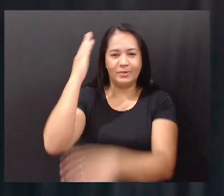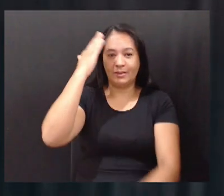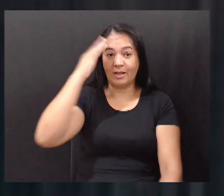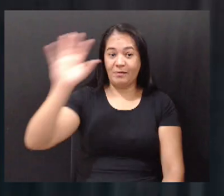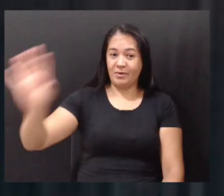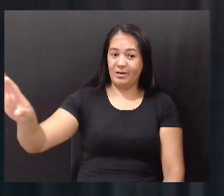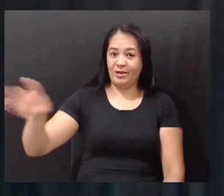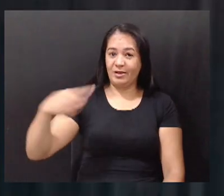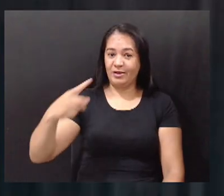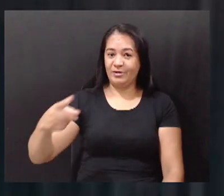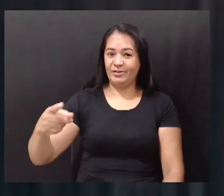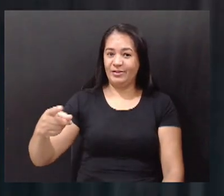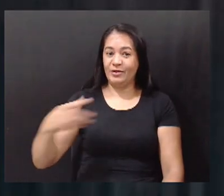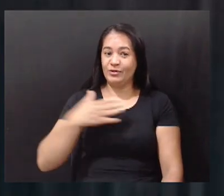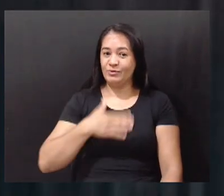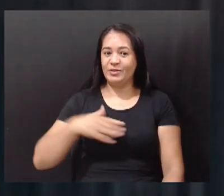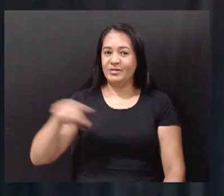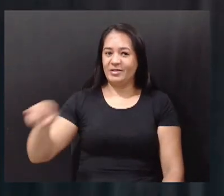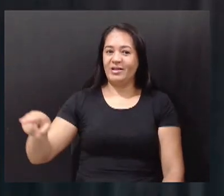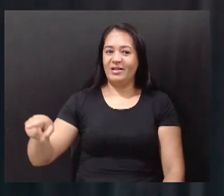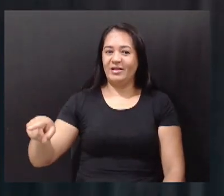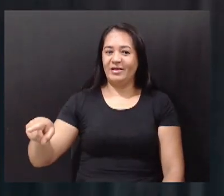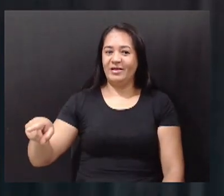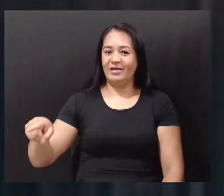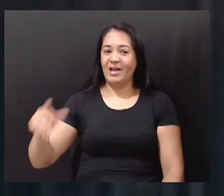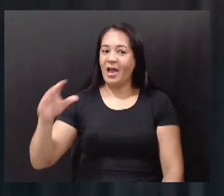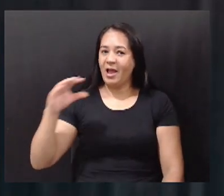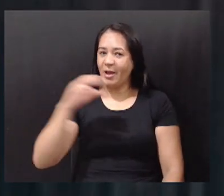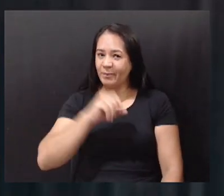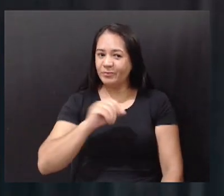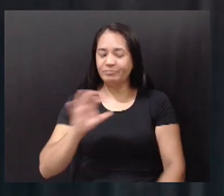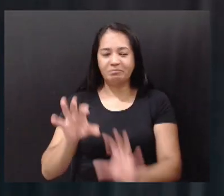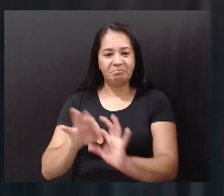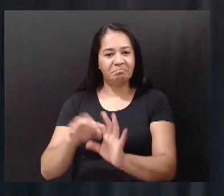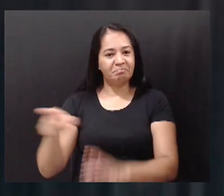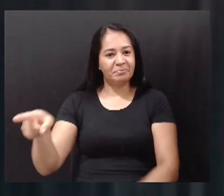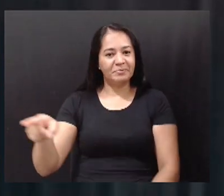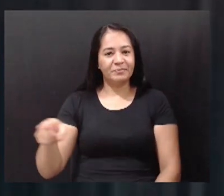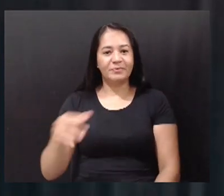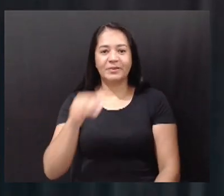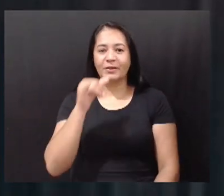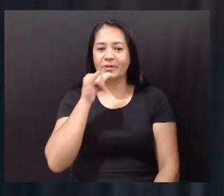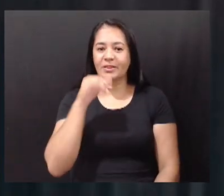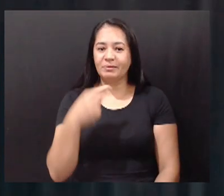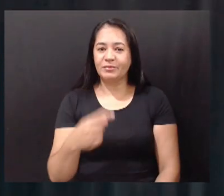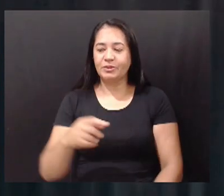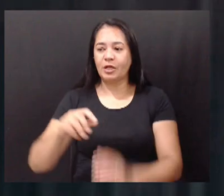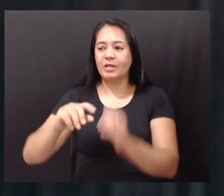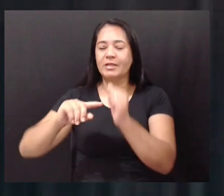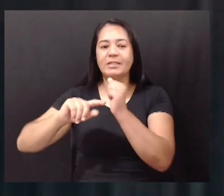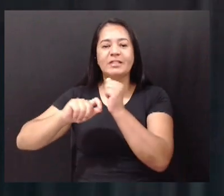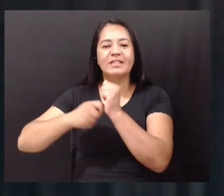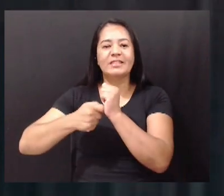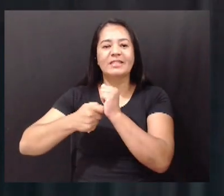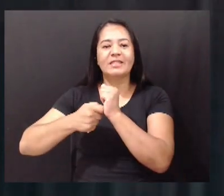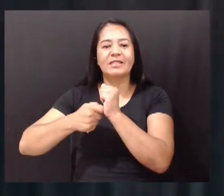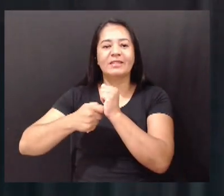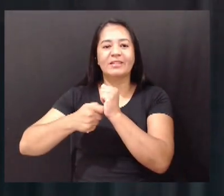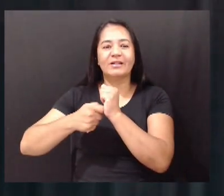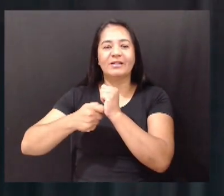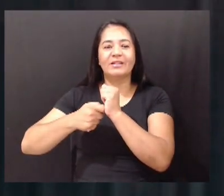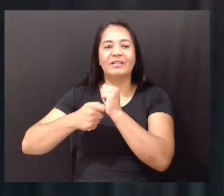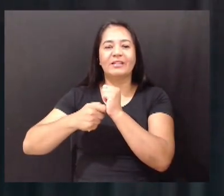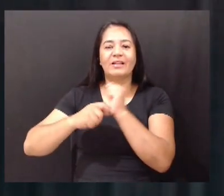de prazer, e desse prazer imediato, ali está disponível. Então, por exemplo, quando a gente desliga, a gente dá tempo para o nosso